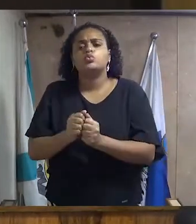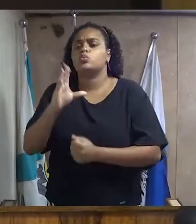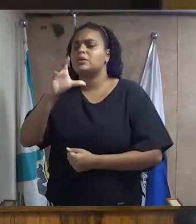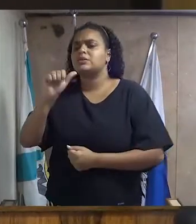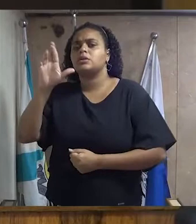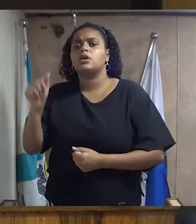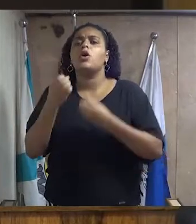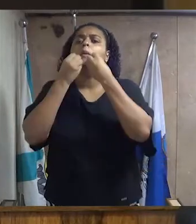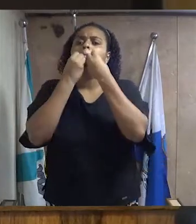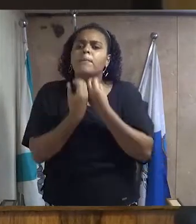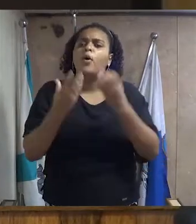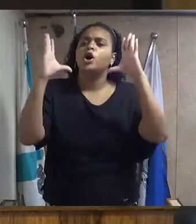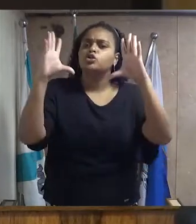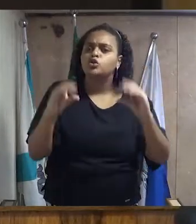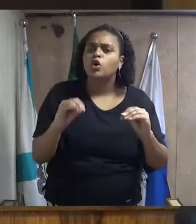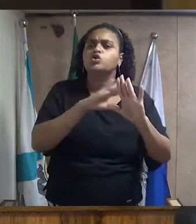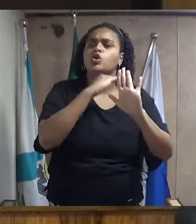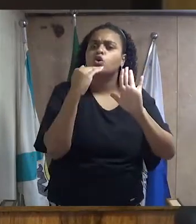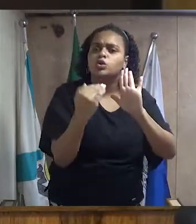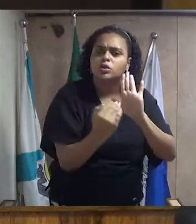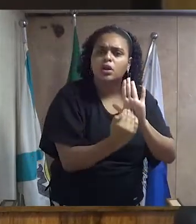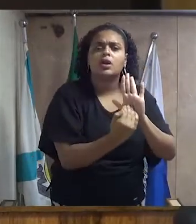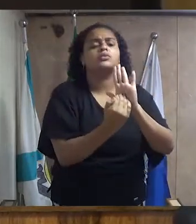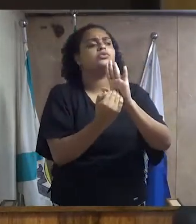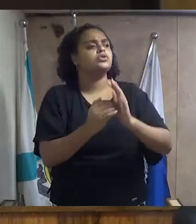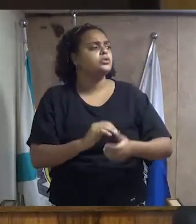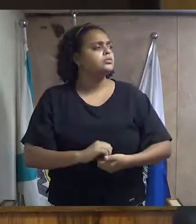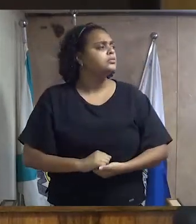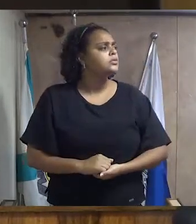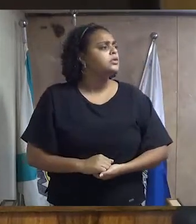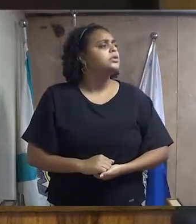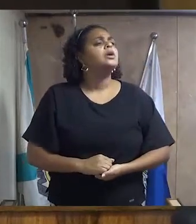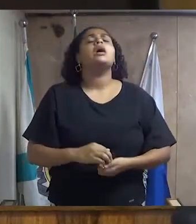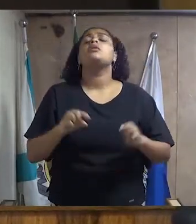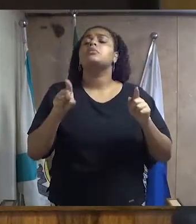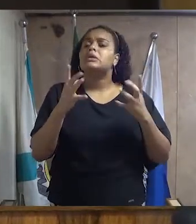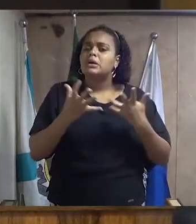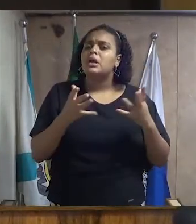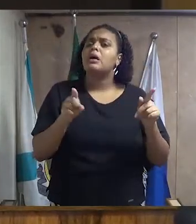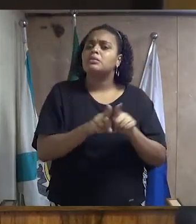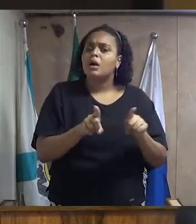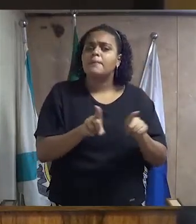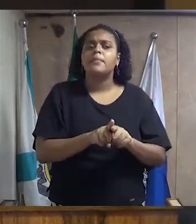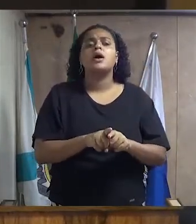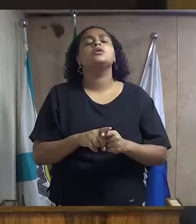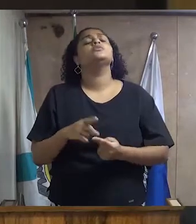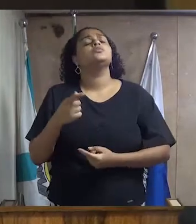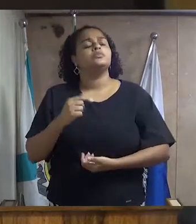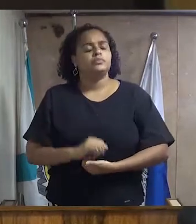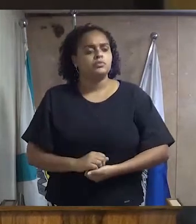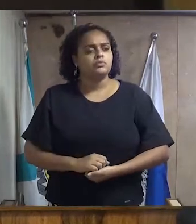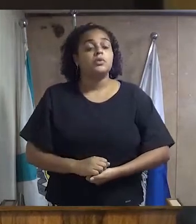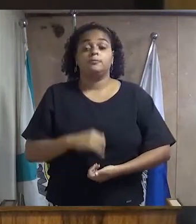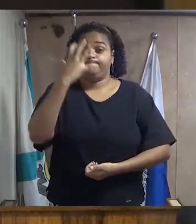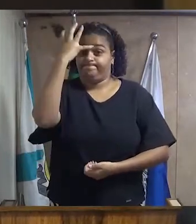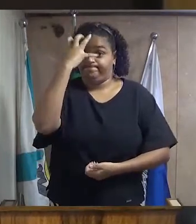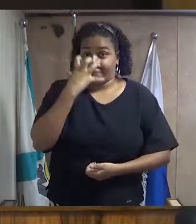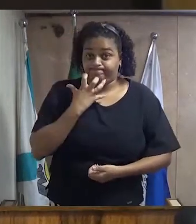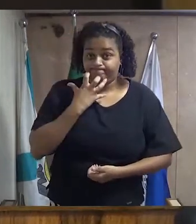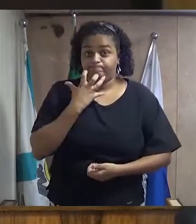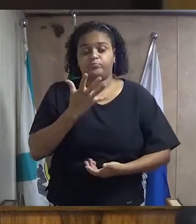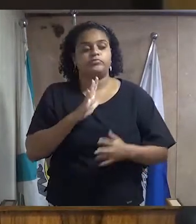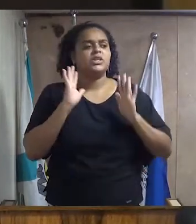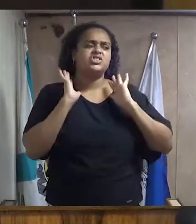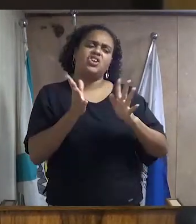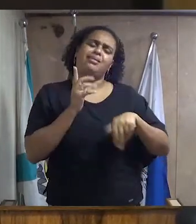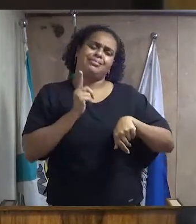boa noite a todos. E o ônibus também. Eu queria, senhor presidente, falar de um assunto aqui muito sério. Já está